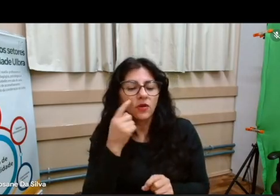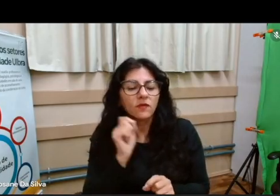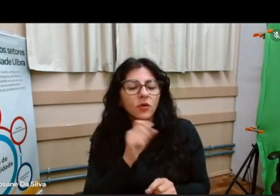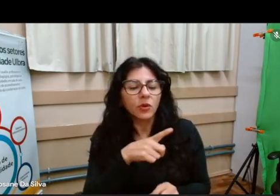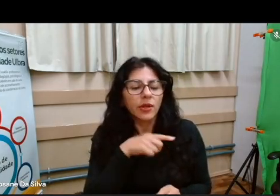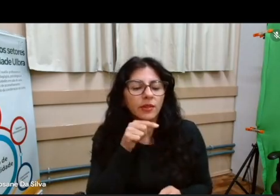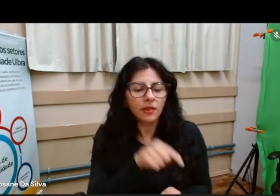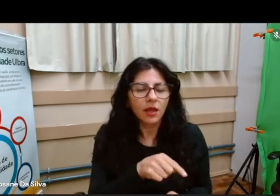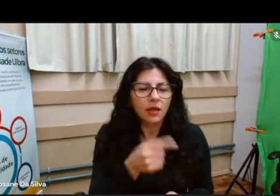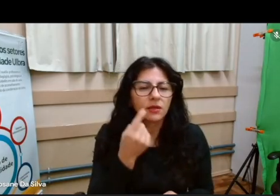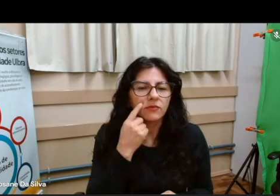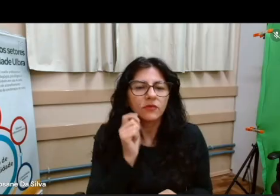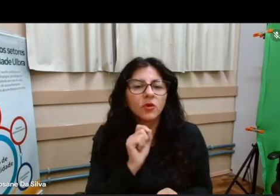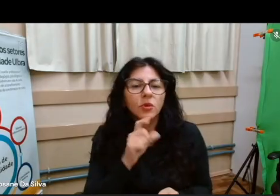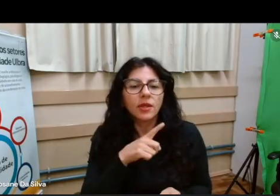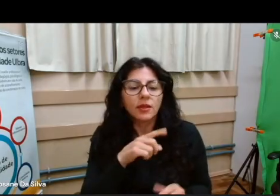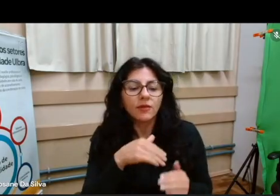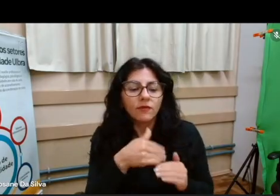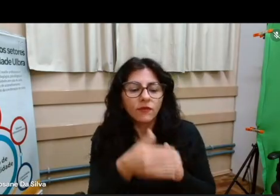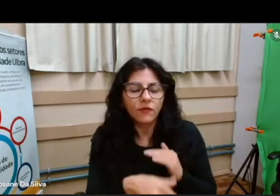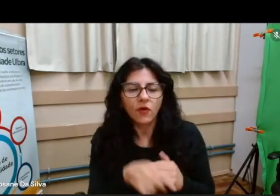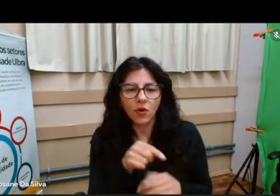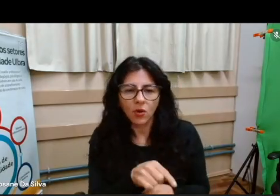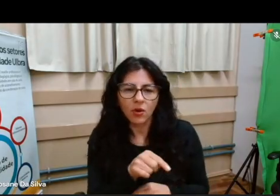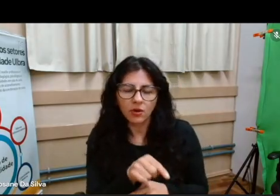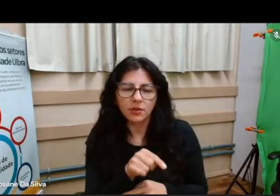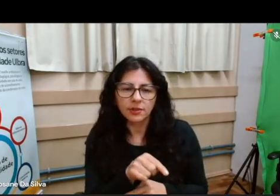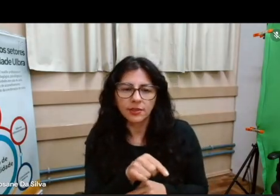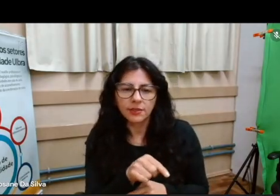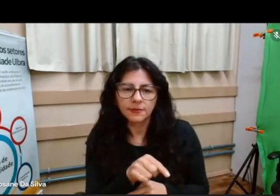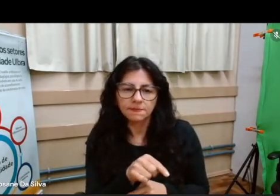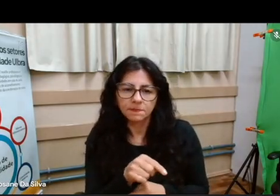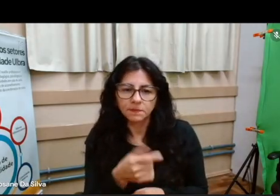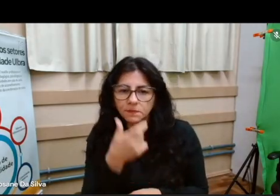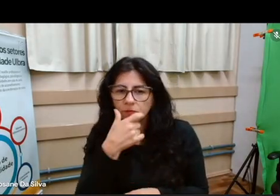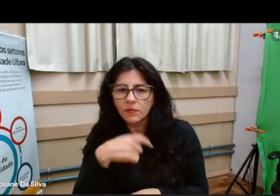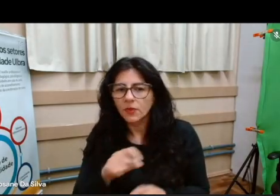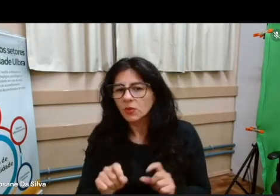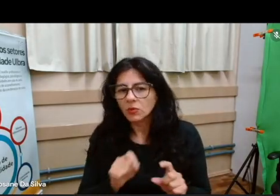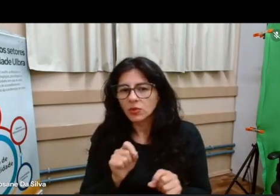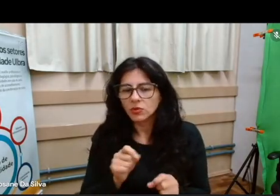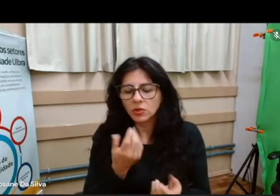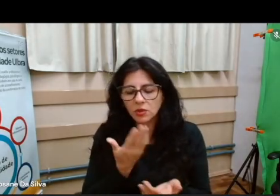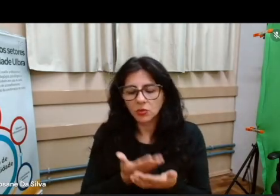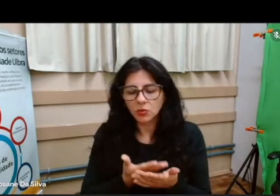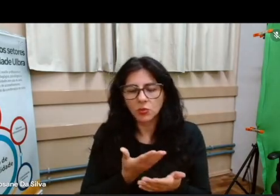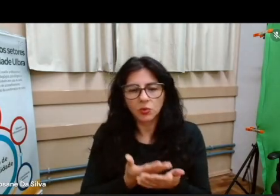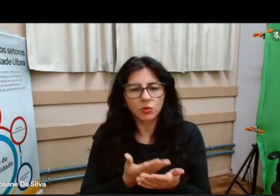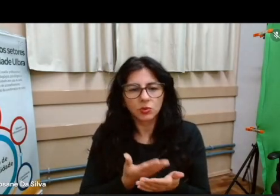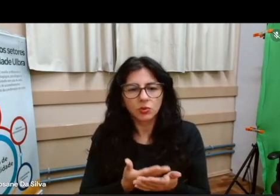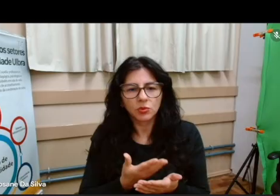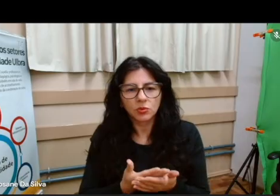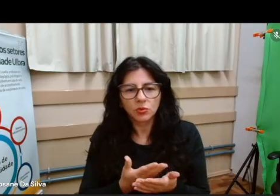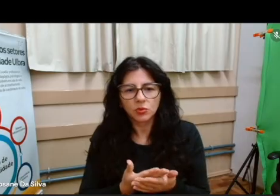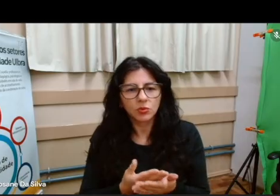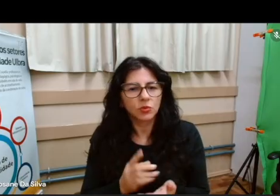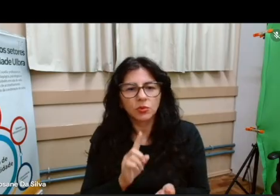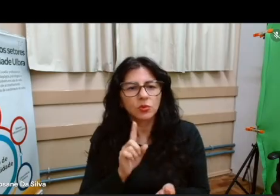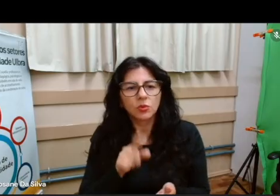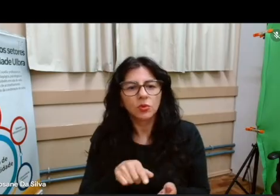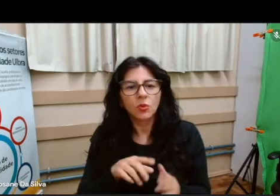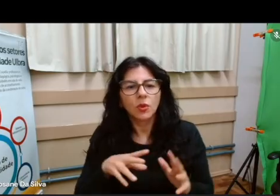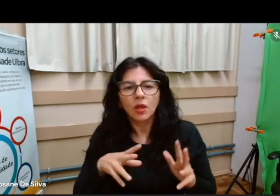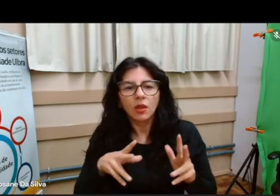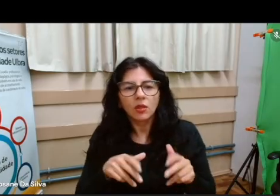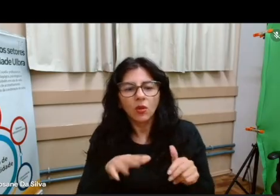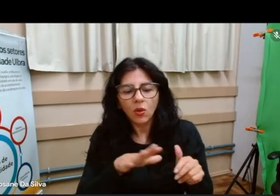o que que tem aí e vamos ver o que que tem fora daí que eu acho que que o o estudo e o né todo o